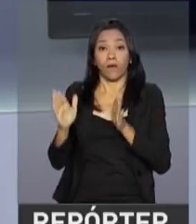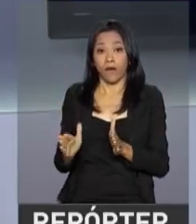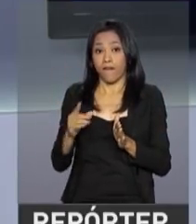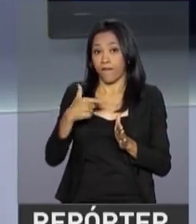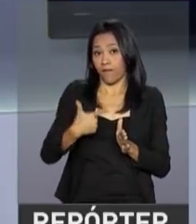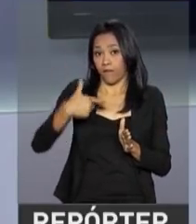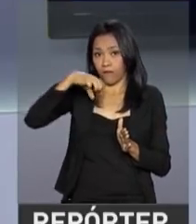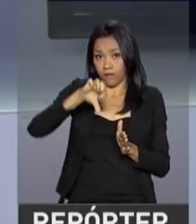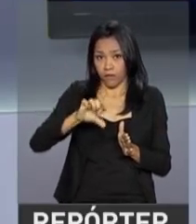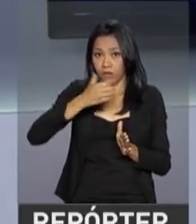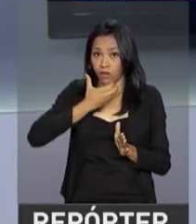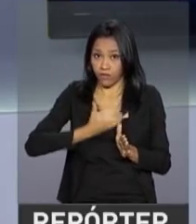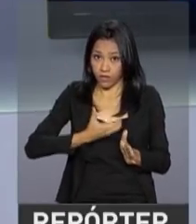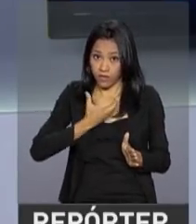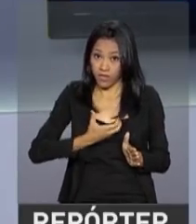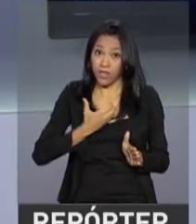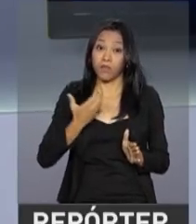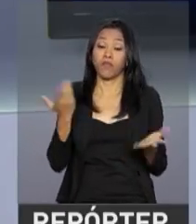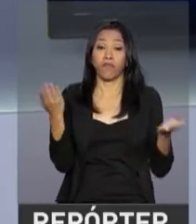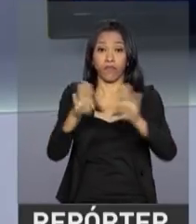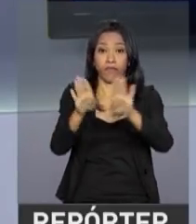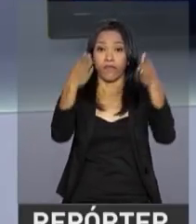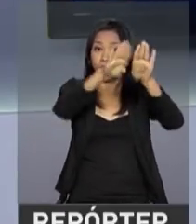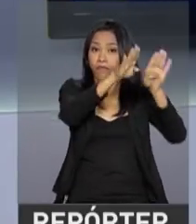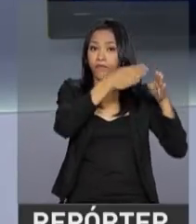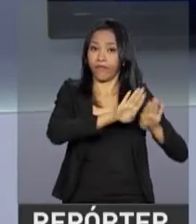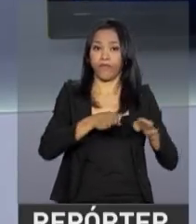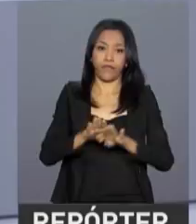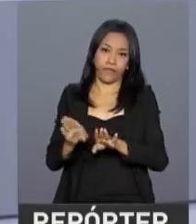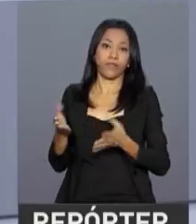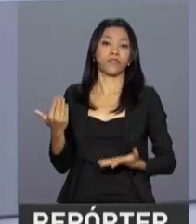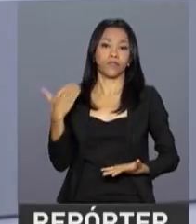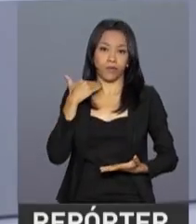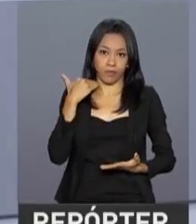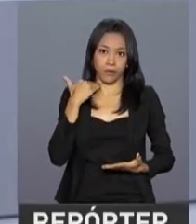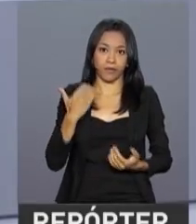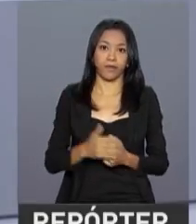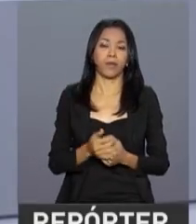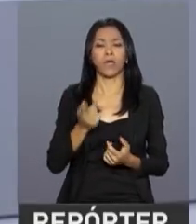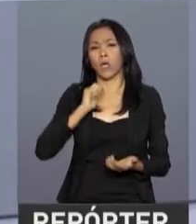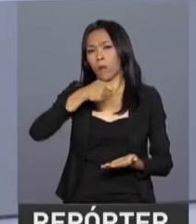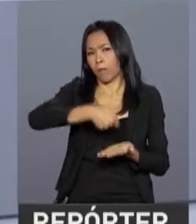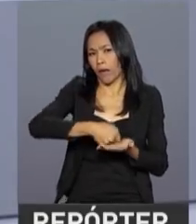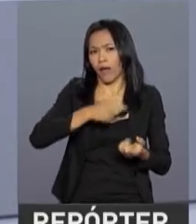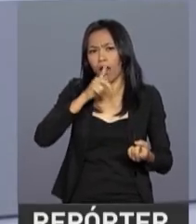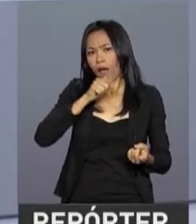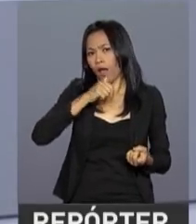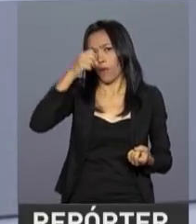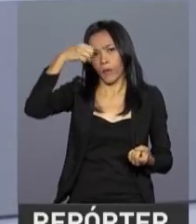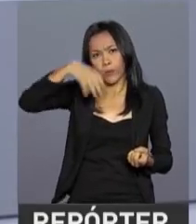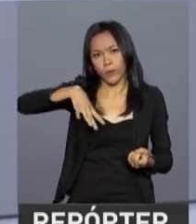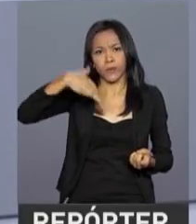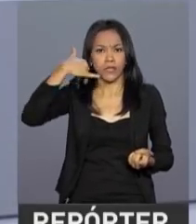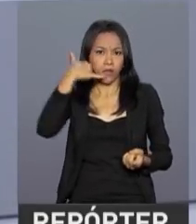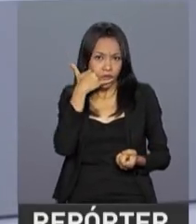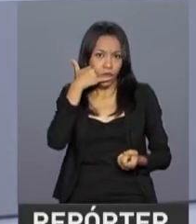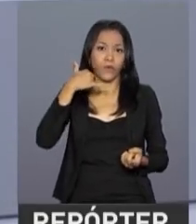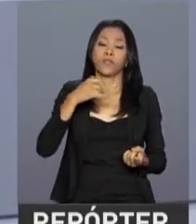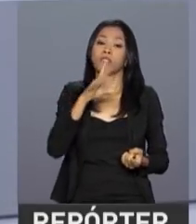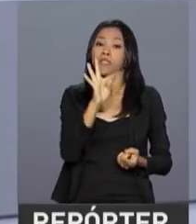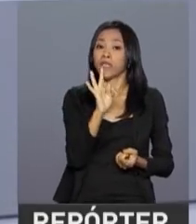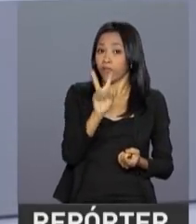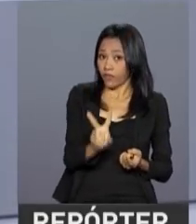as instituições financeiras não abrem para atendimento ao público o pagamento de contas como água luz telefone e tv a